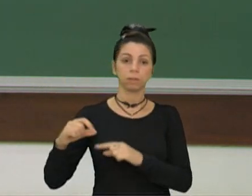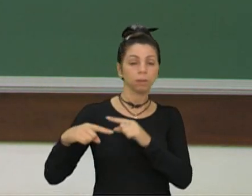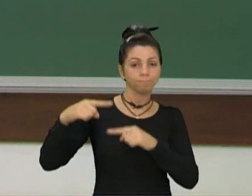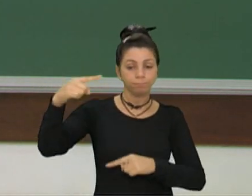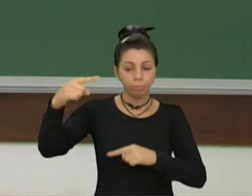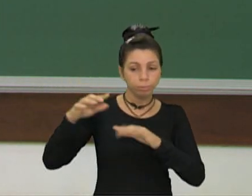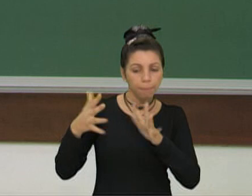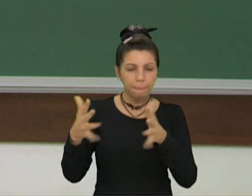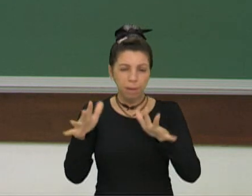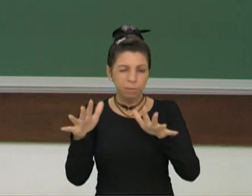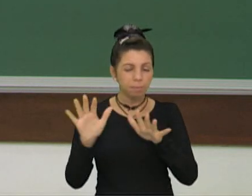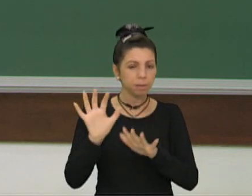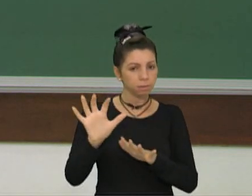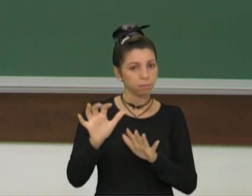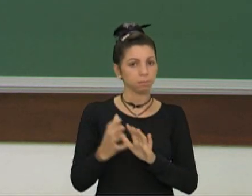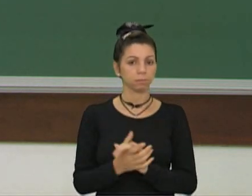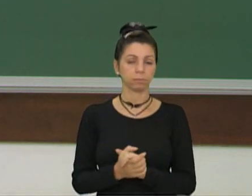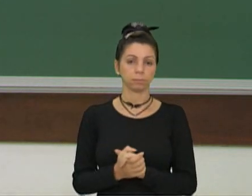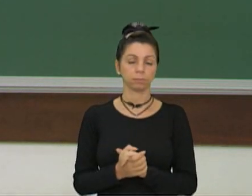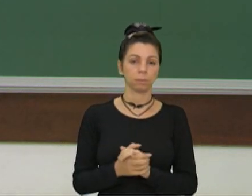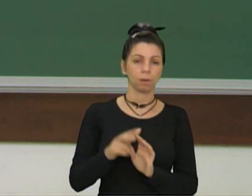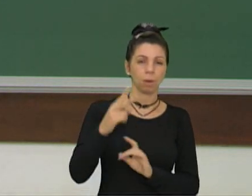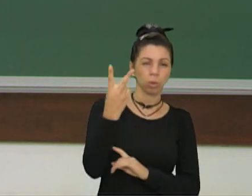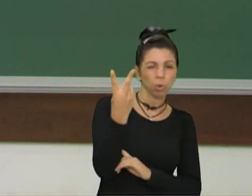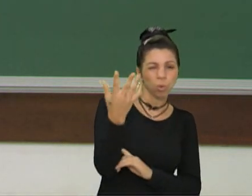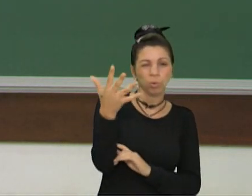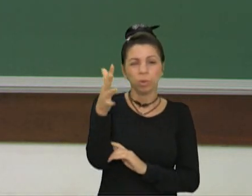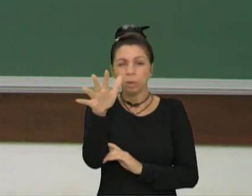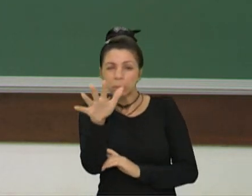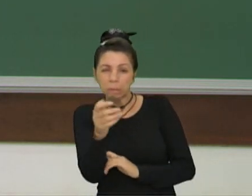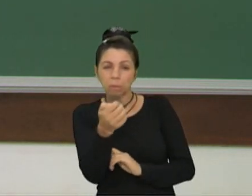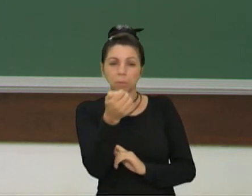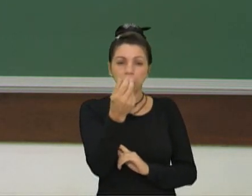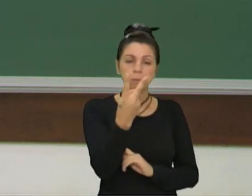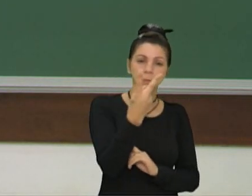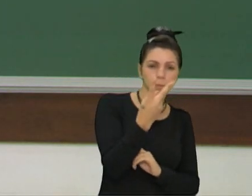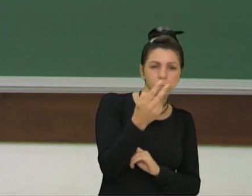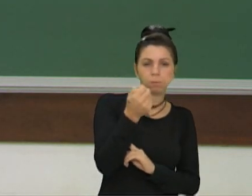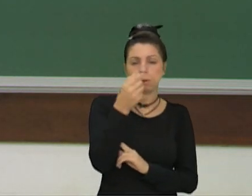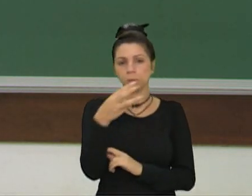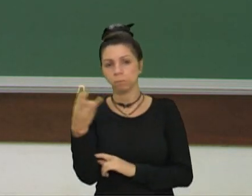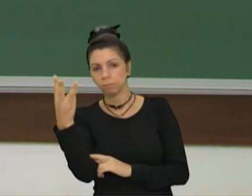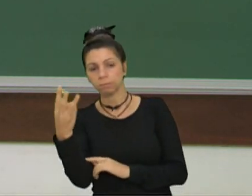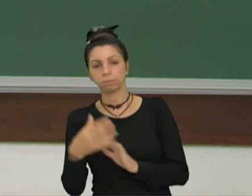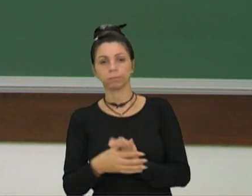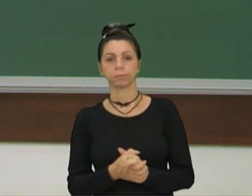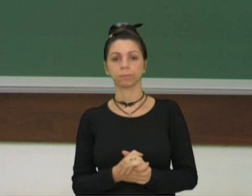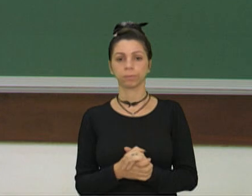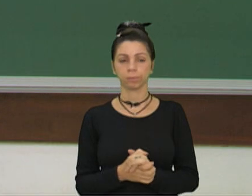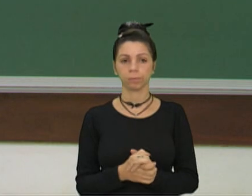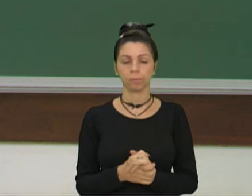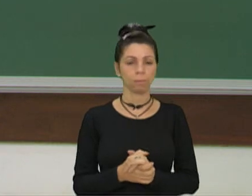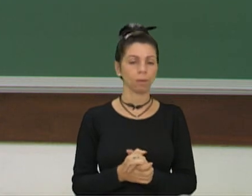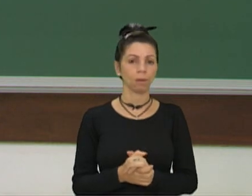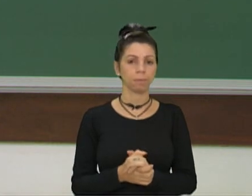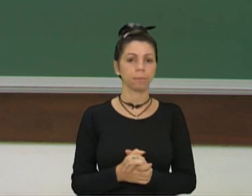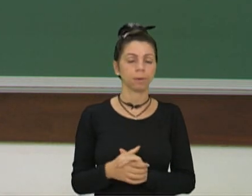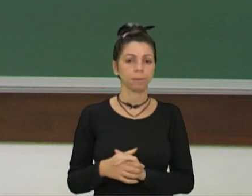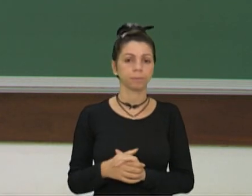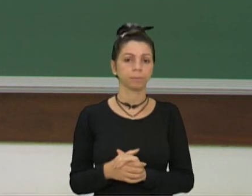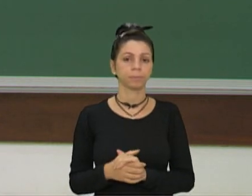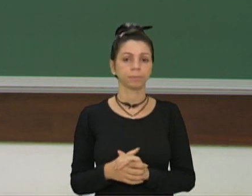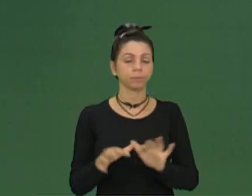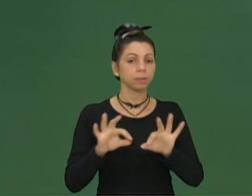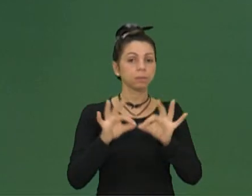ela é mais ou menos isso, 2 alguma coisa, quase 3 ou quase 2. Para facilitar, qual que é o processo que a